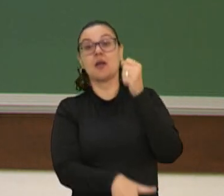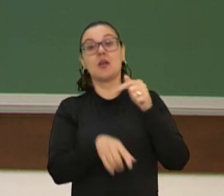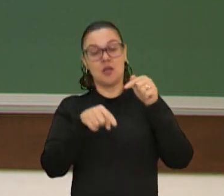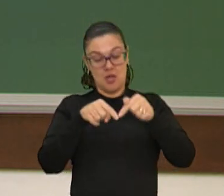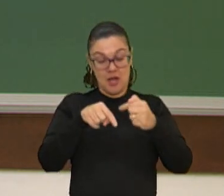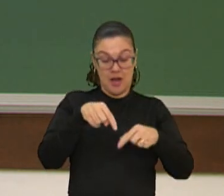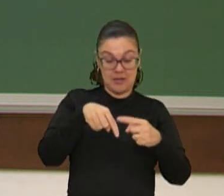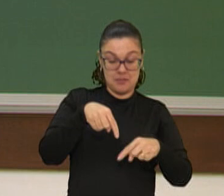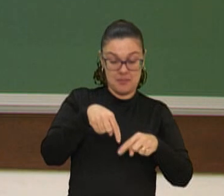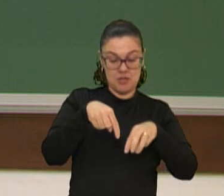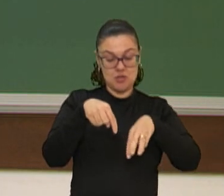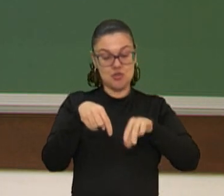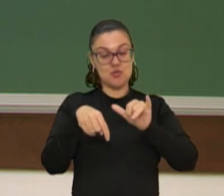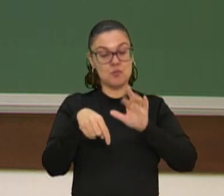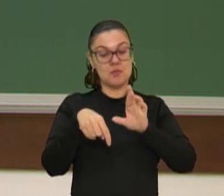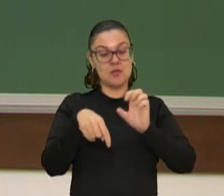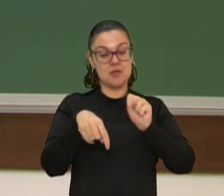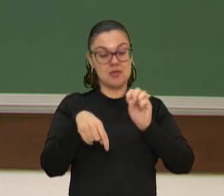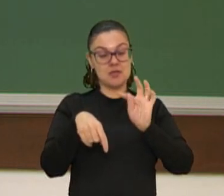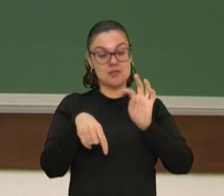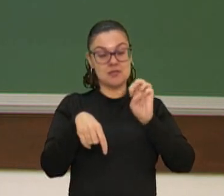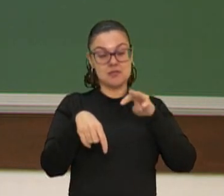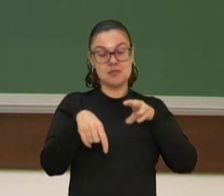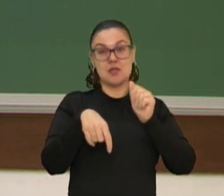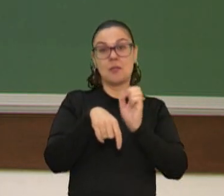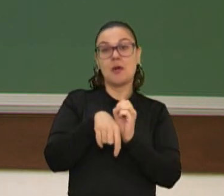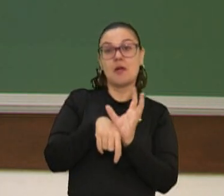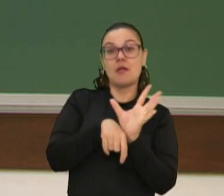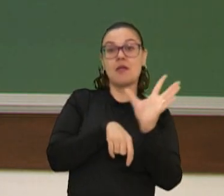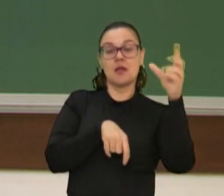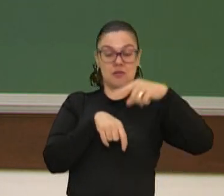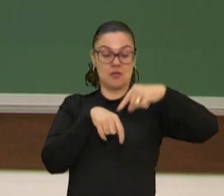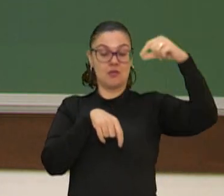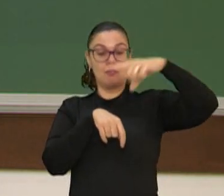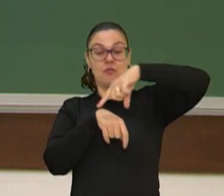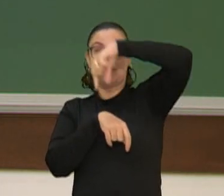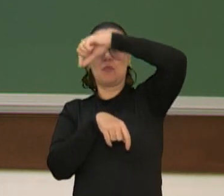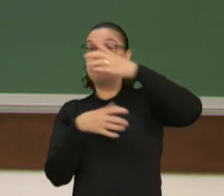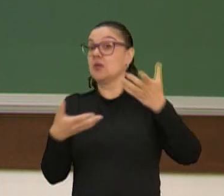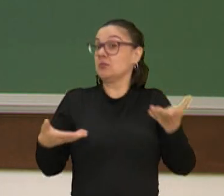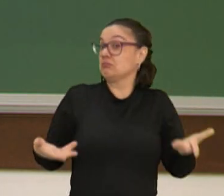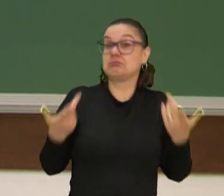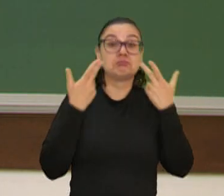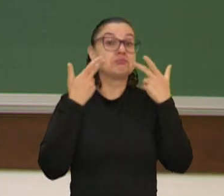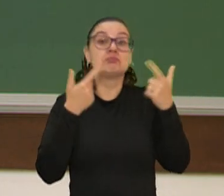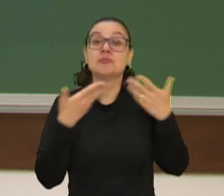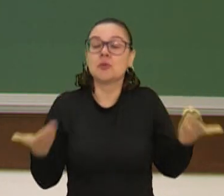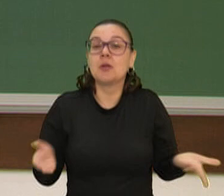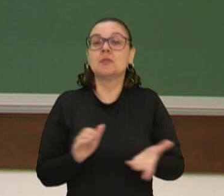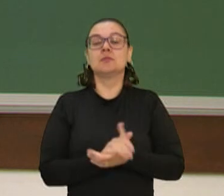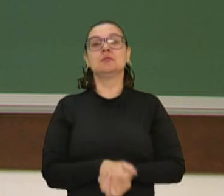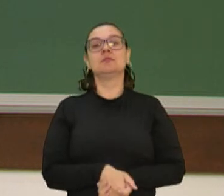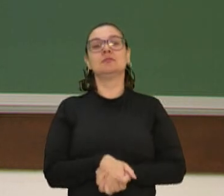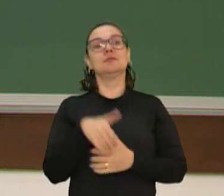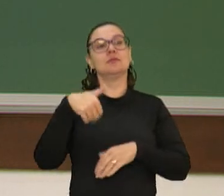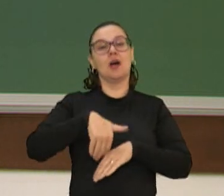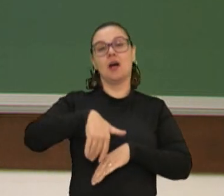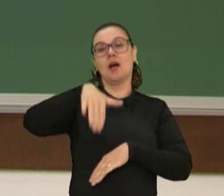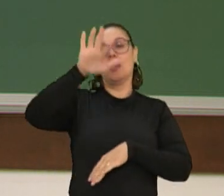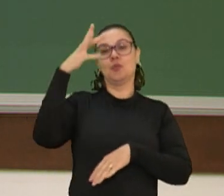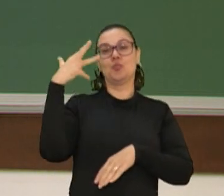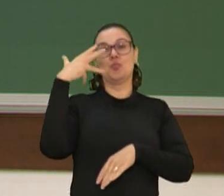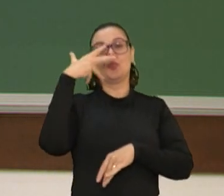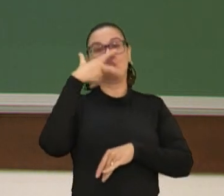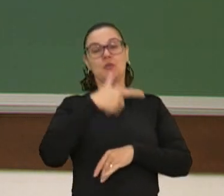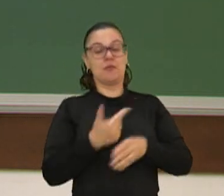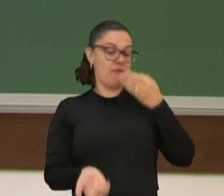vira meristema de raiz e vai produzir a parte aérea, outro lado vira meristema de caule, vão brotar as folhinhas da mandioca, vai crescer feliz,